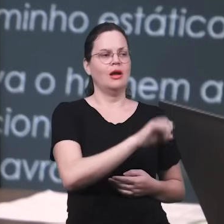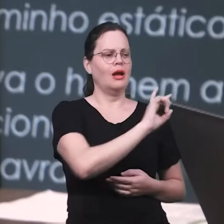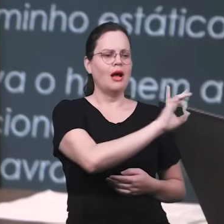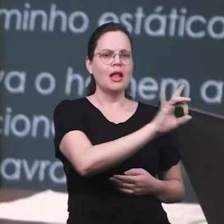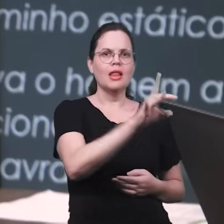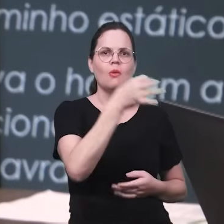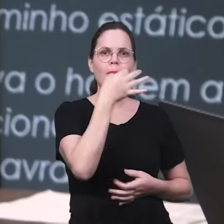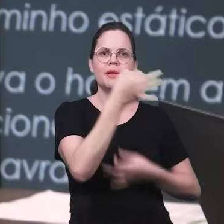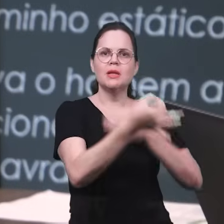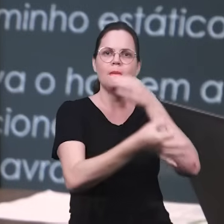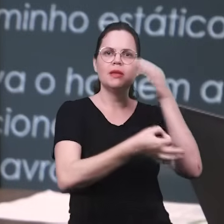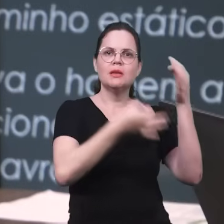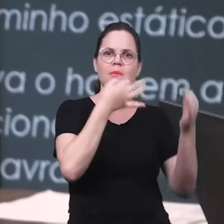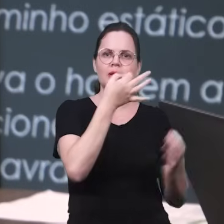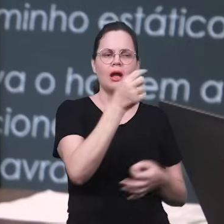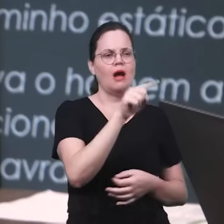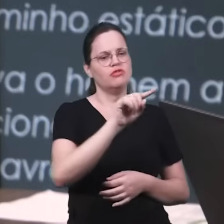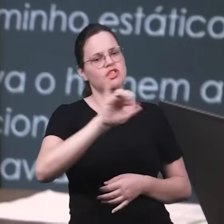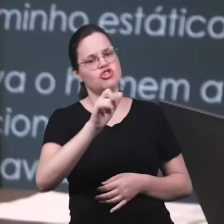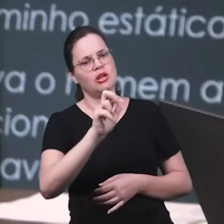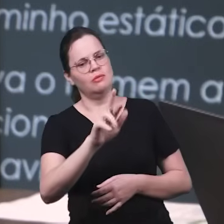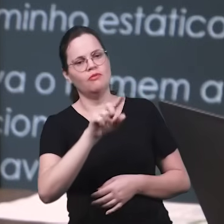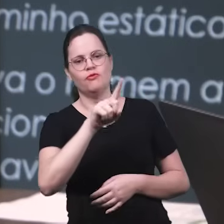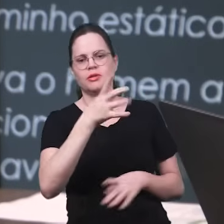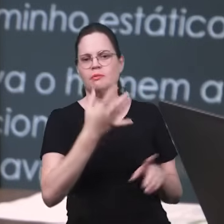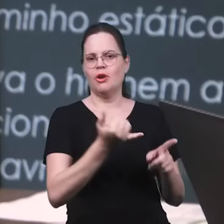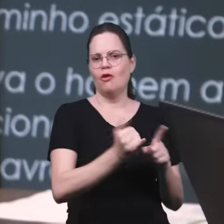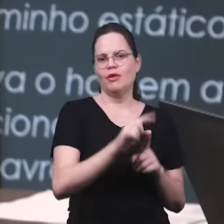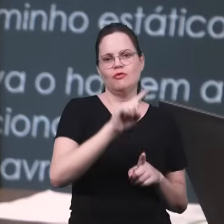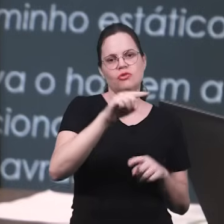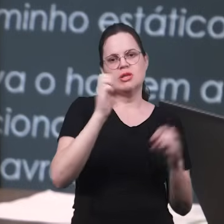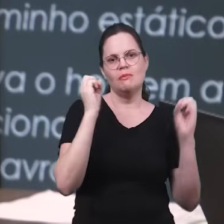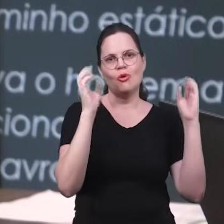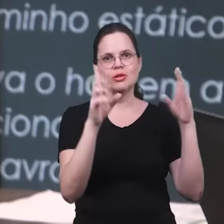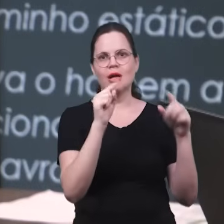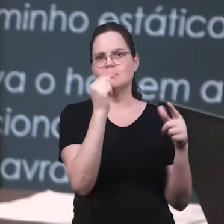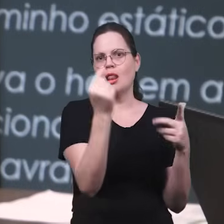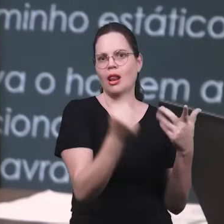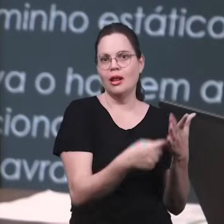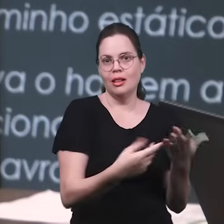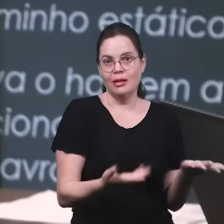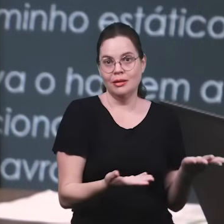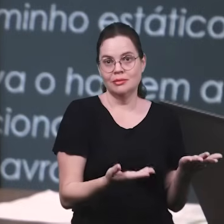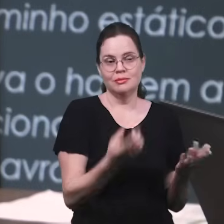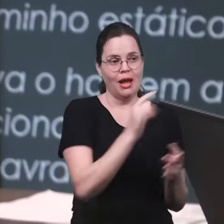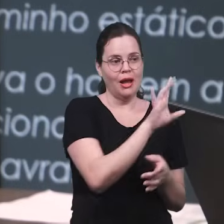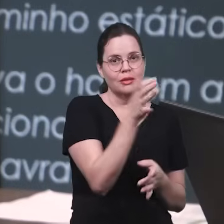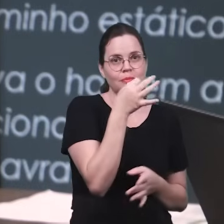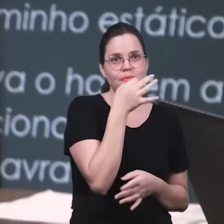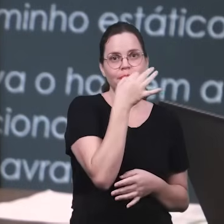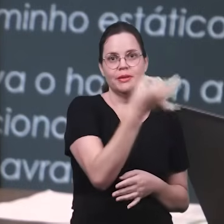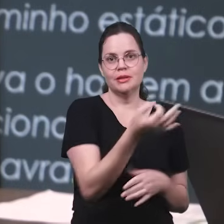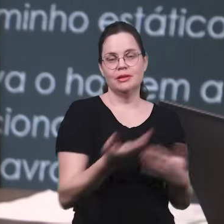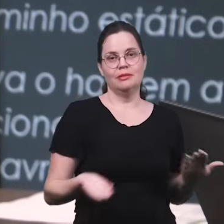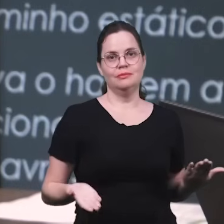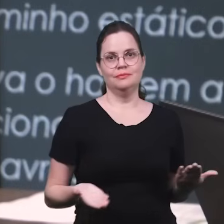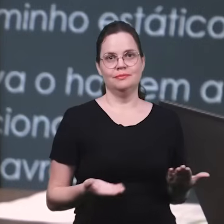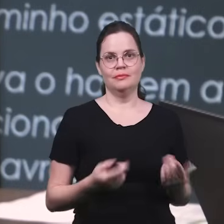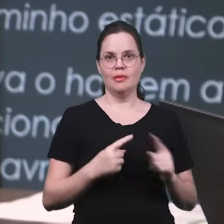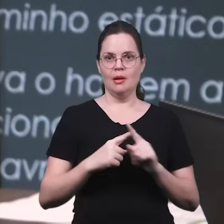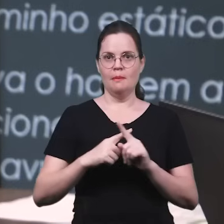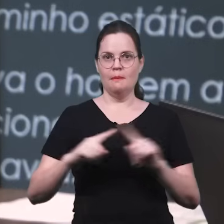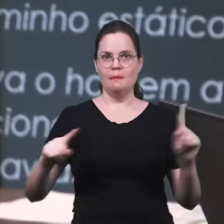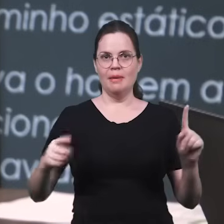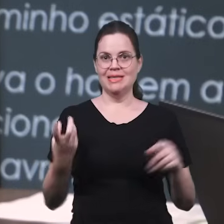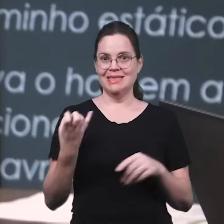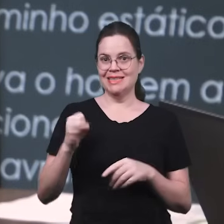o que cria a unanimidade? O governo do Espírito Santo, porque ele governa, então ele diz assim, é isso aqui. Pronto, quando ele